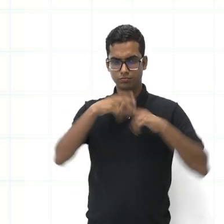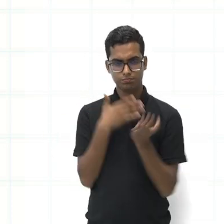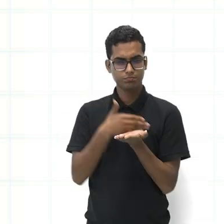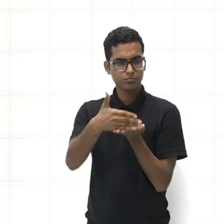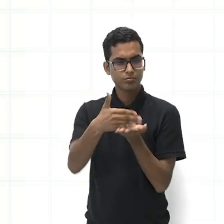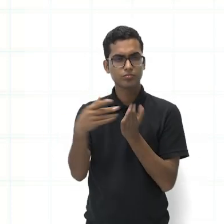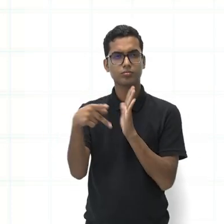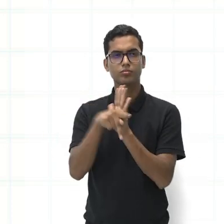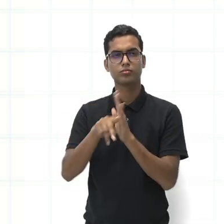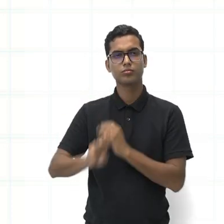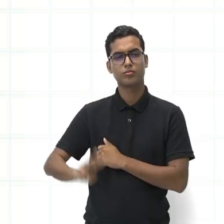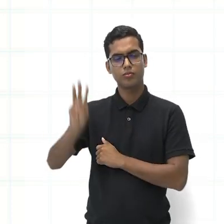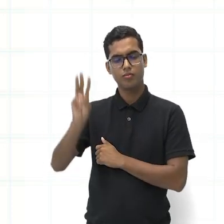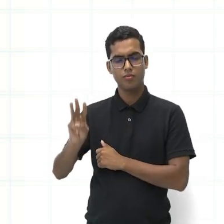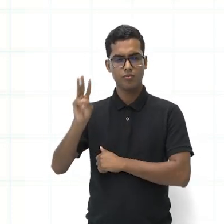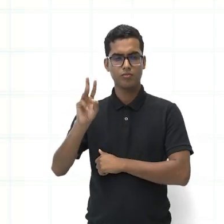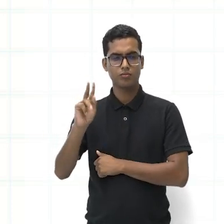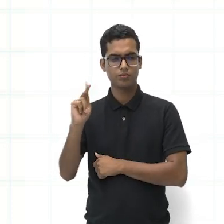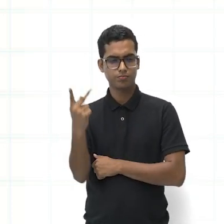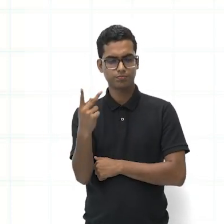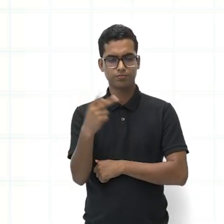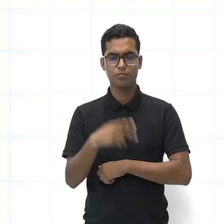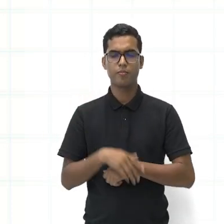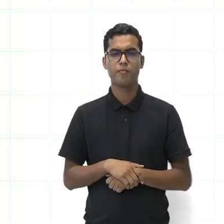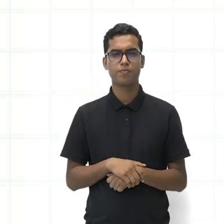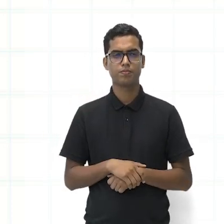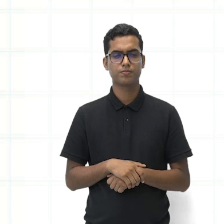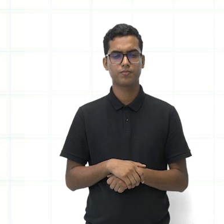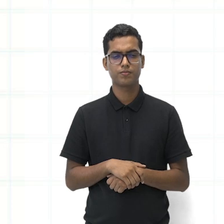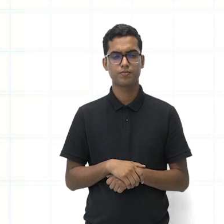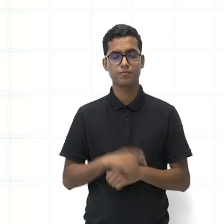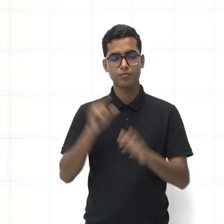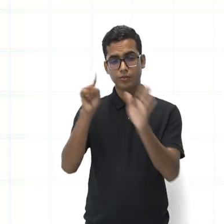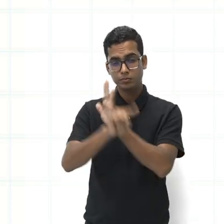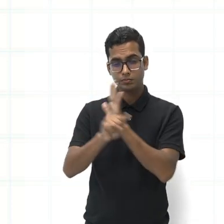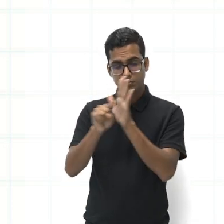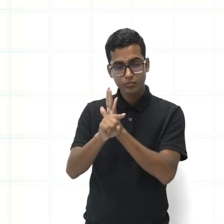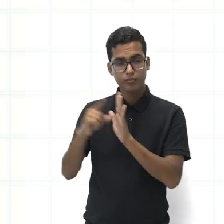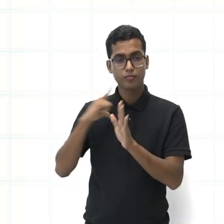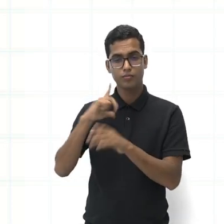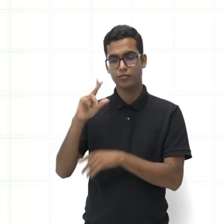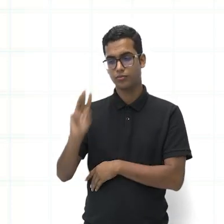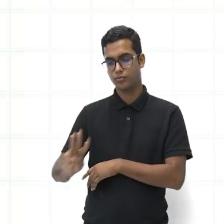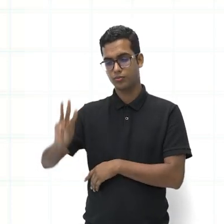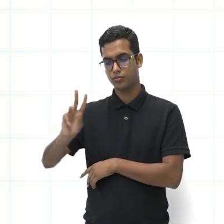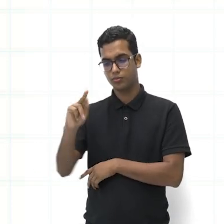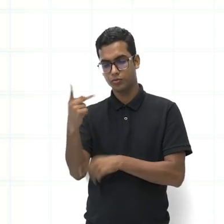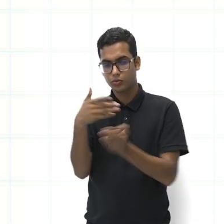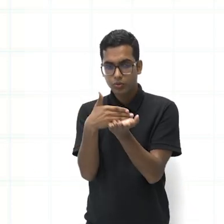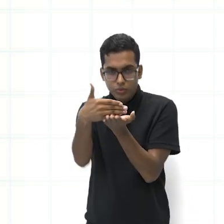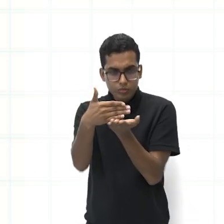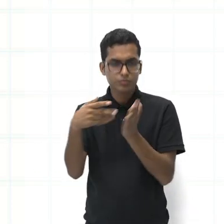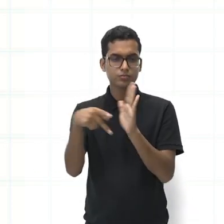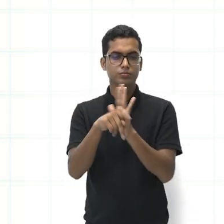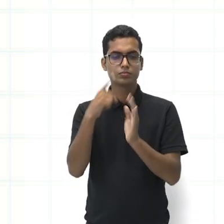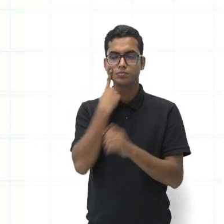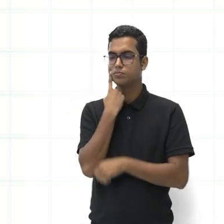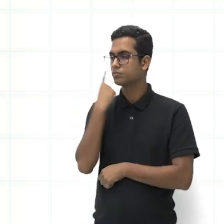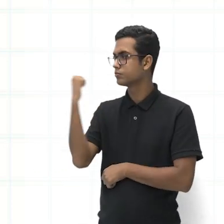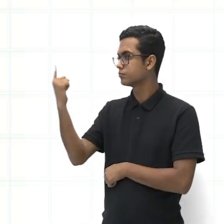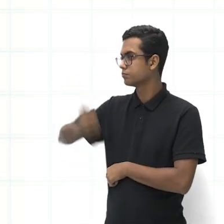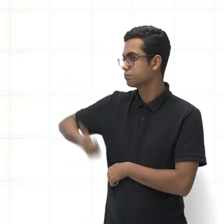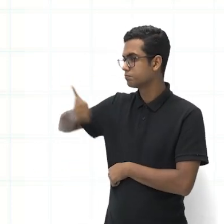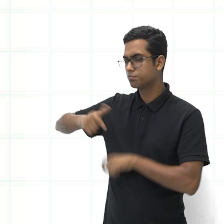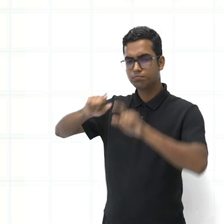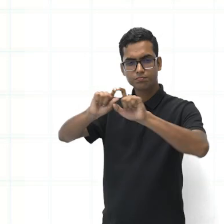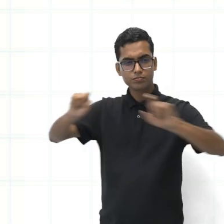então, com o WH, tá? Perguntas que começam com WH. Então, what's your name? Qual é o seu nome? What's